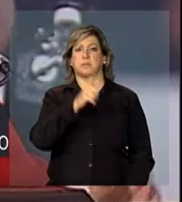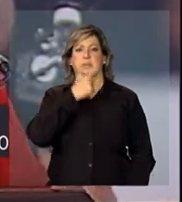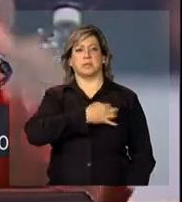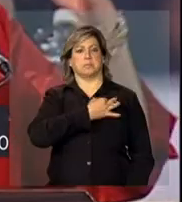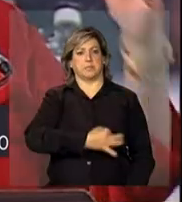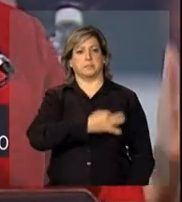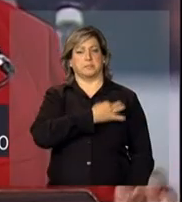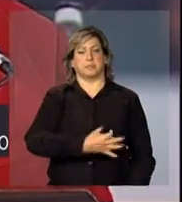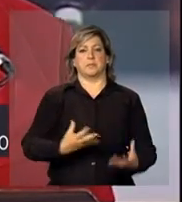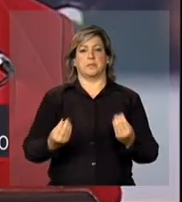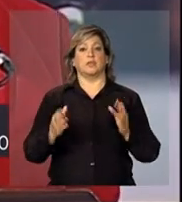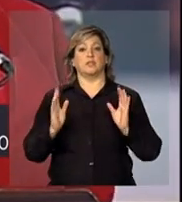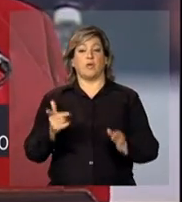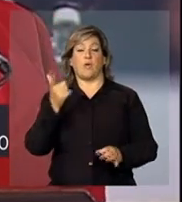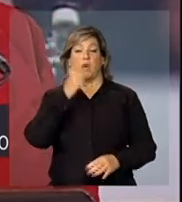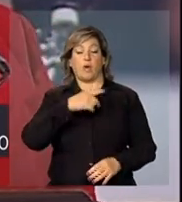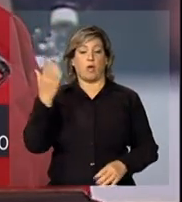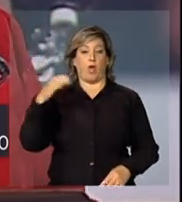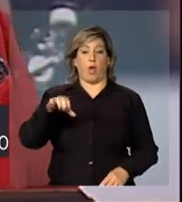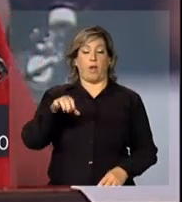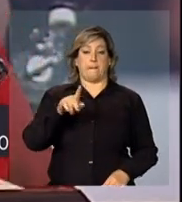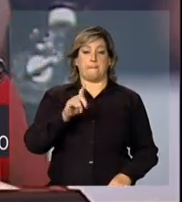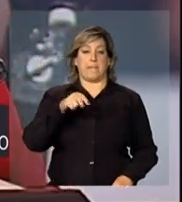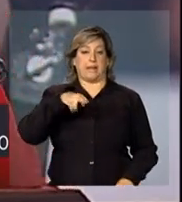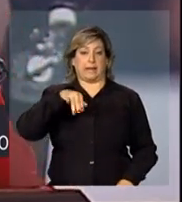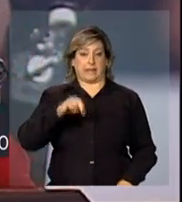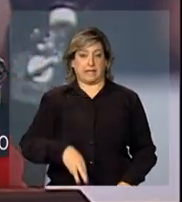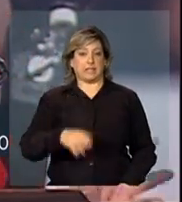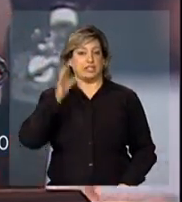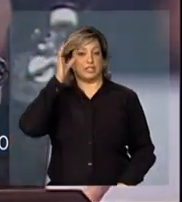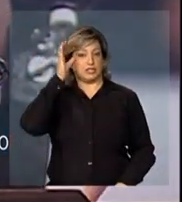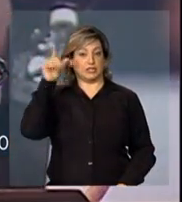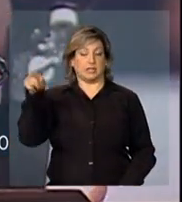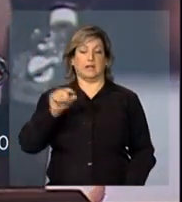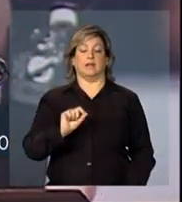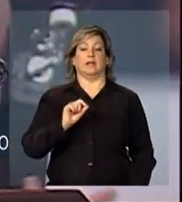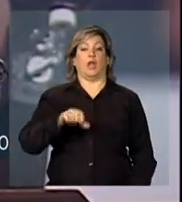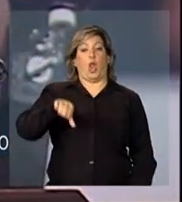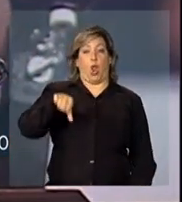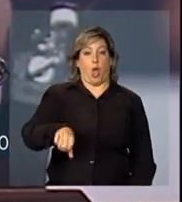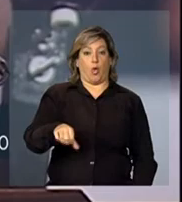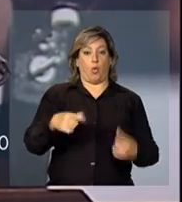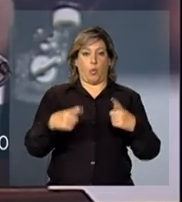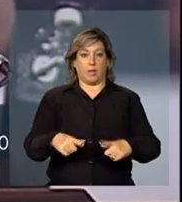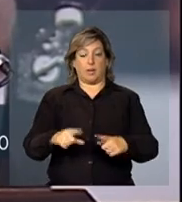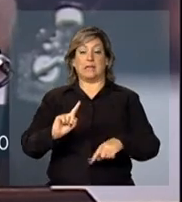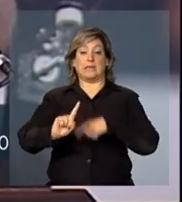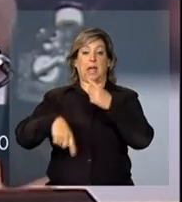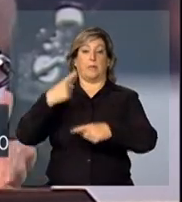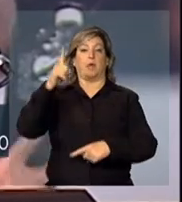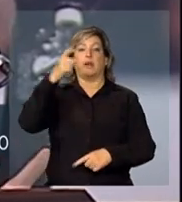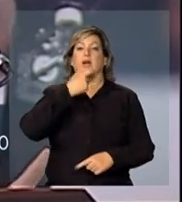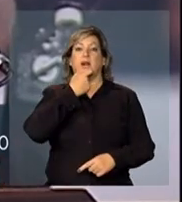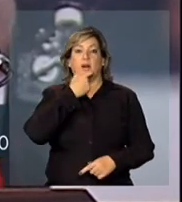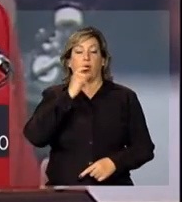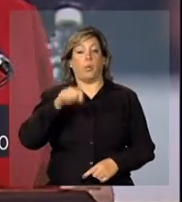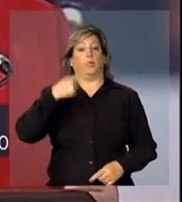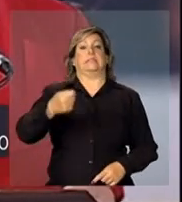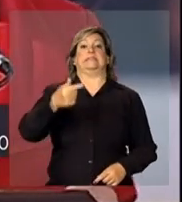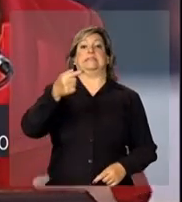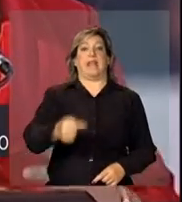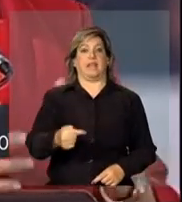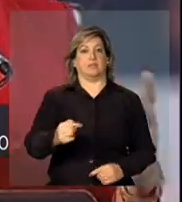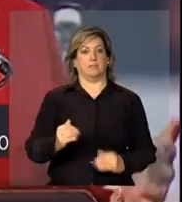passamos do nono lugar em Pequim para o 7º em Londres e